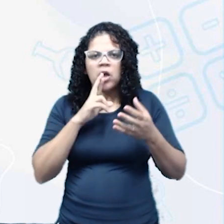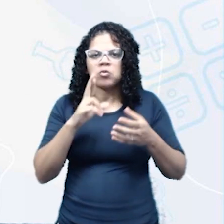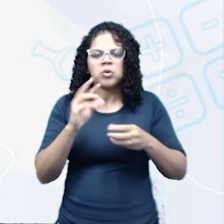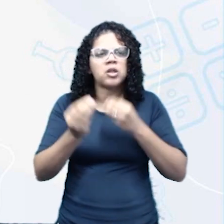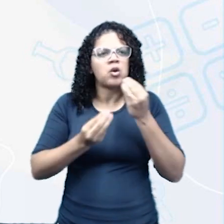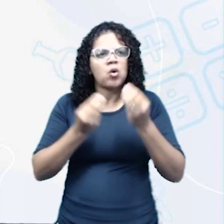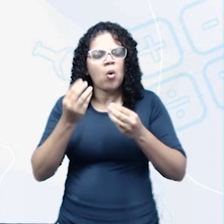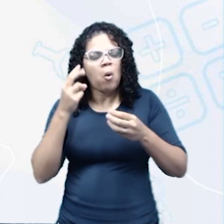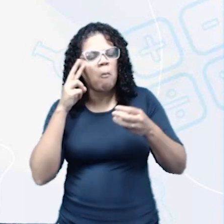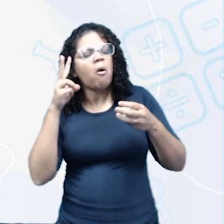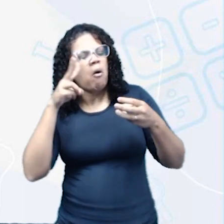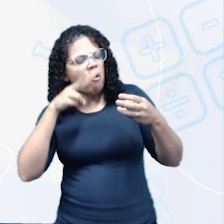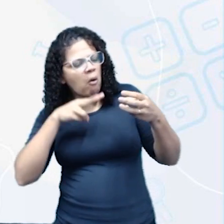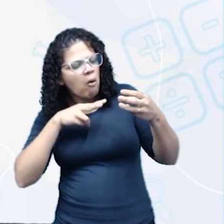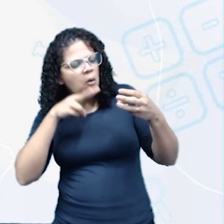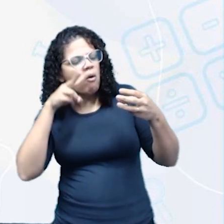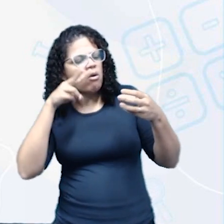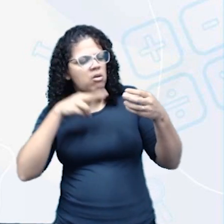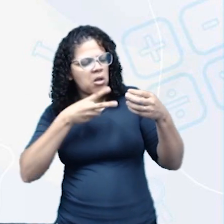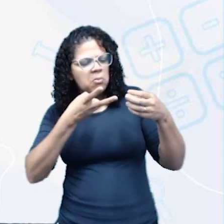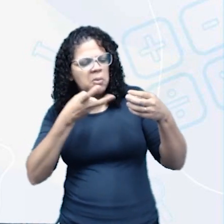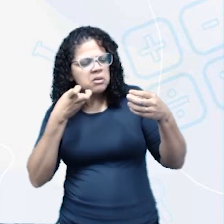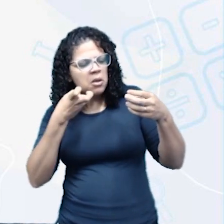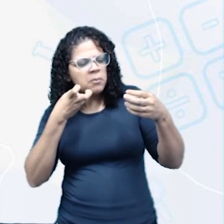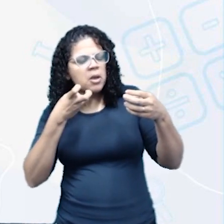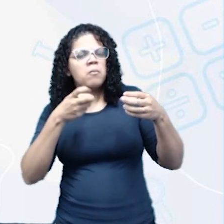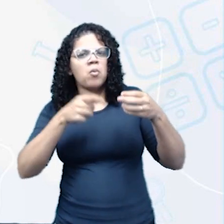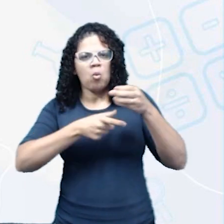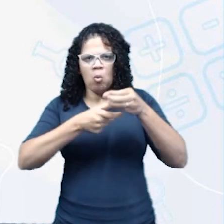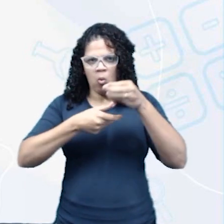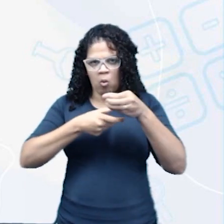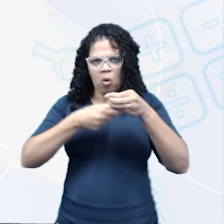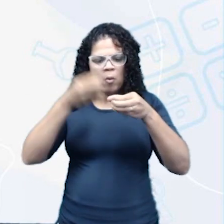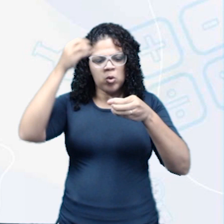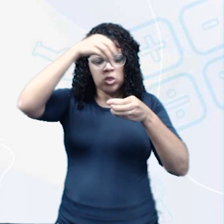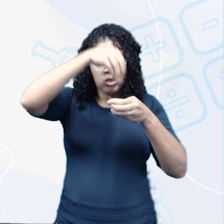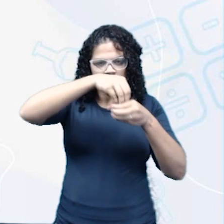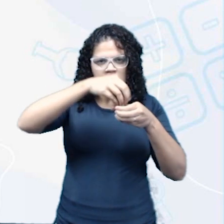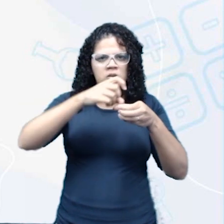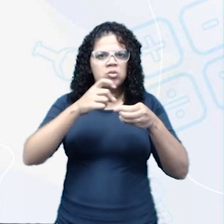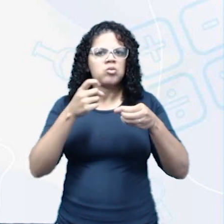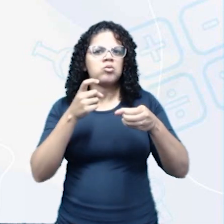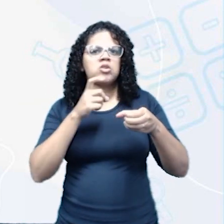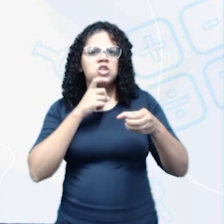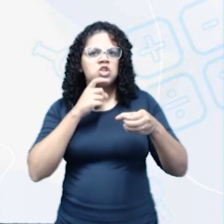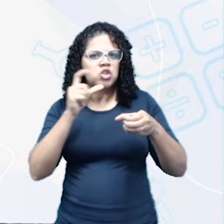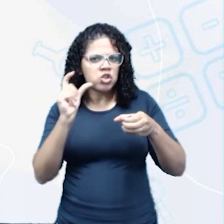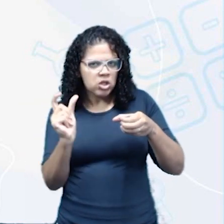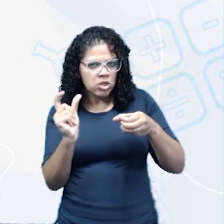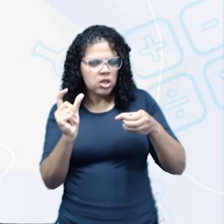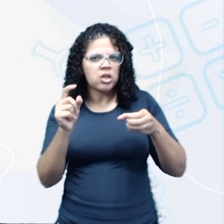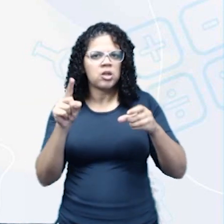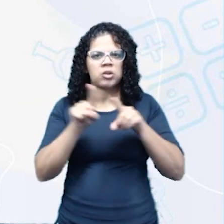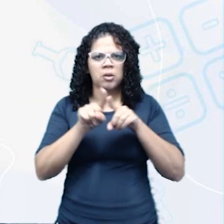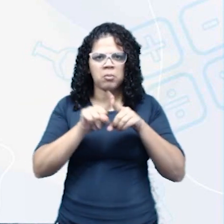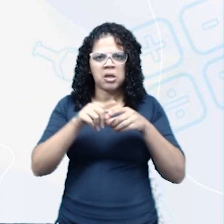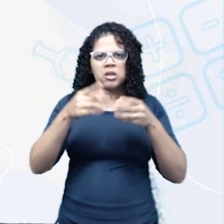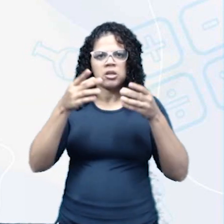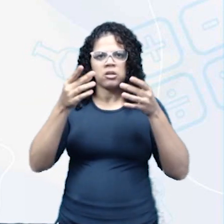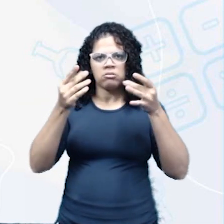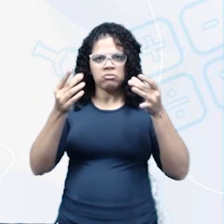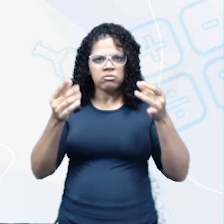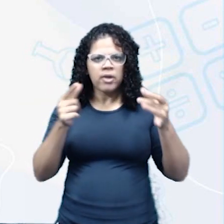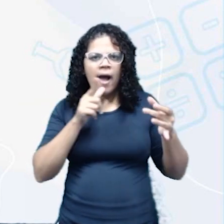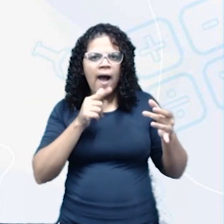A gente está vendo um copo, provavelmente gelo aí, e dentro desse copo pode ser água. Então a gente está vendo que dentro do